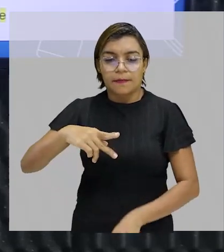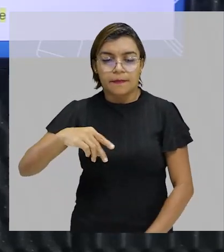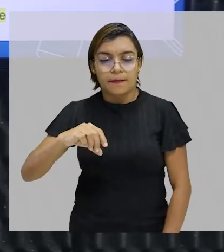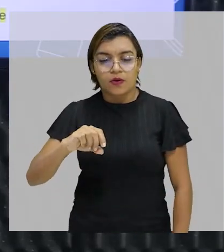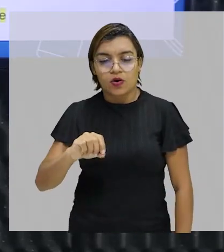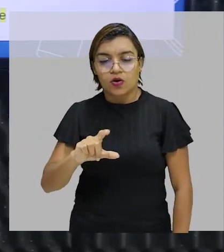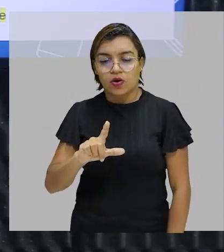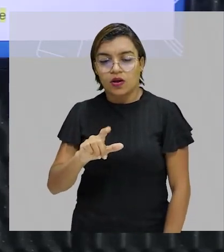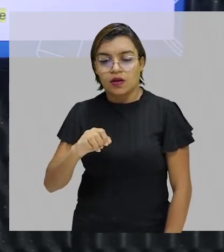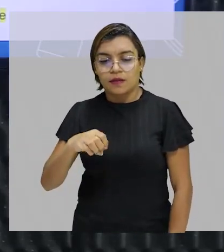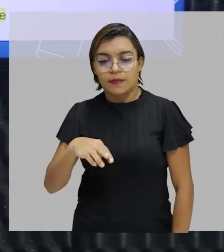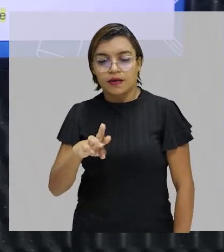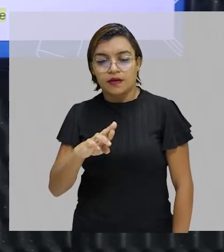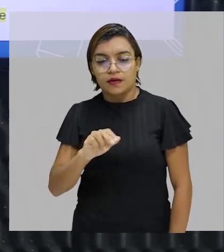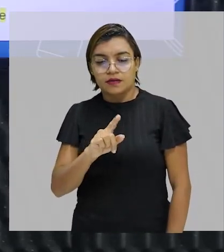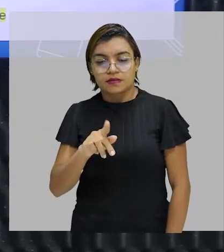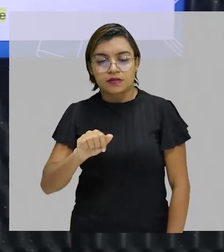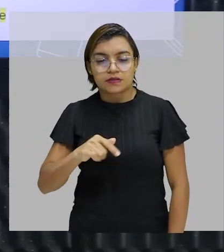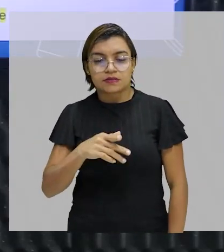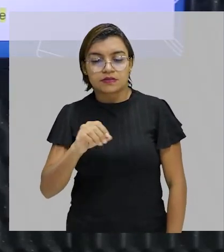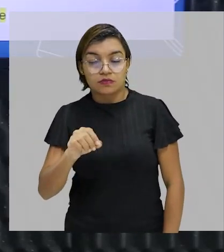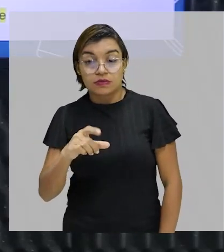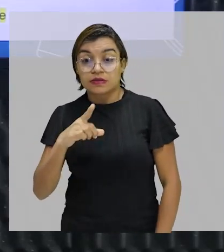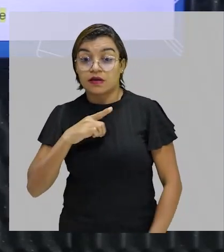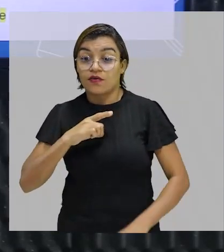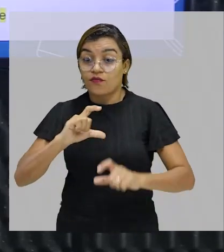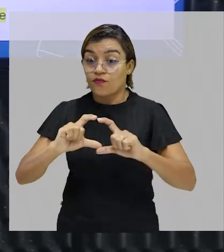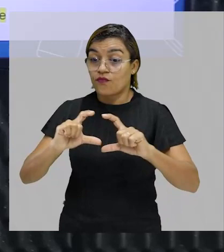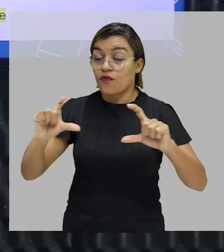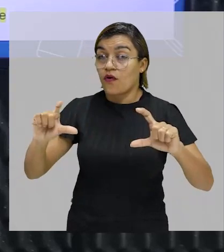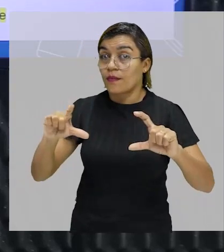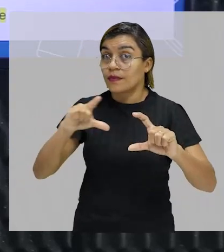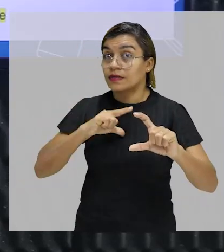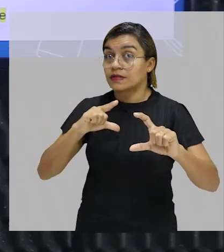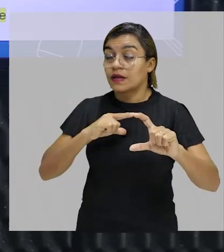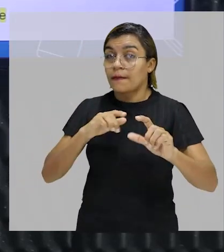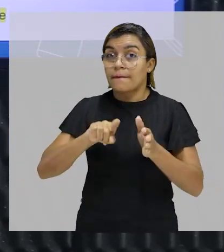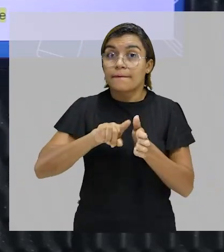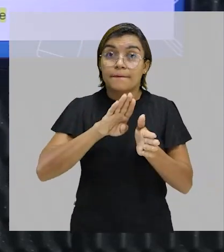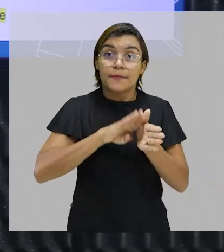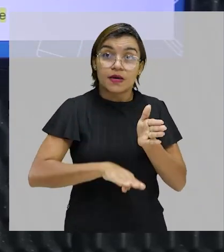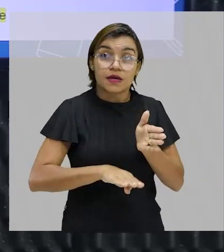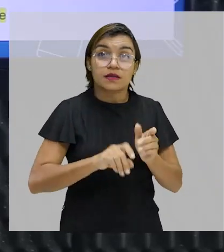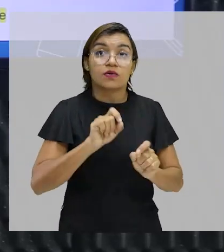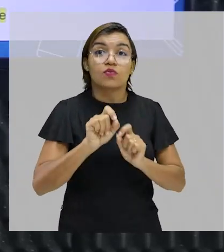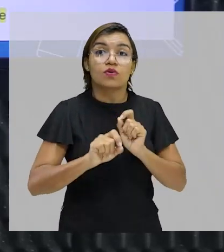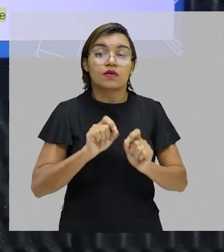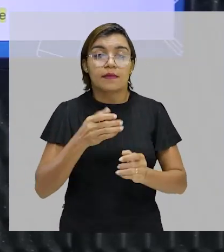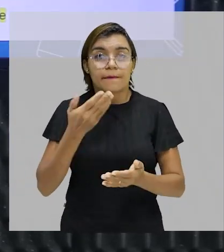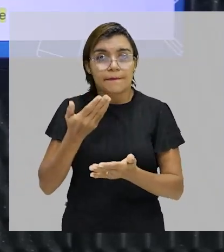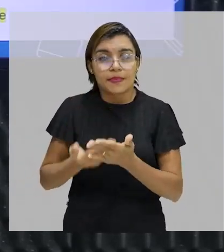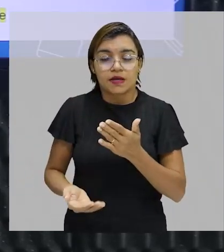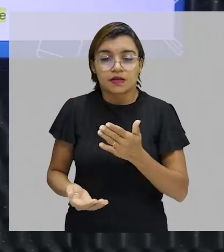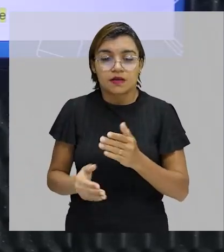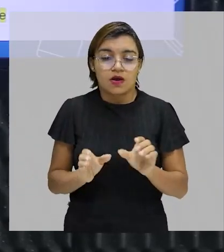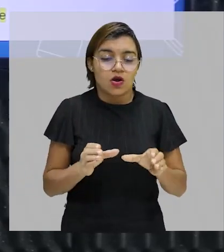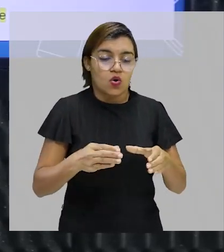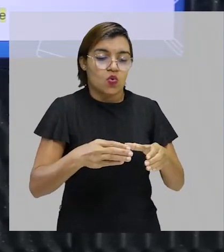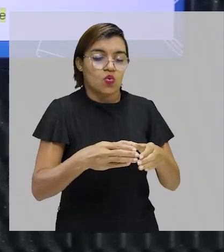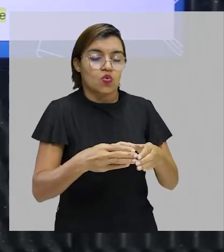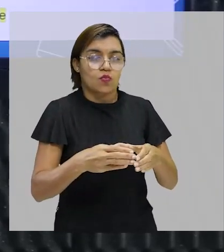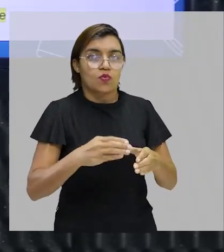as fórmulas, nós vamos ter a perda do grupo